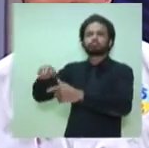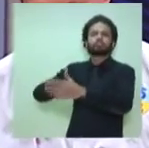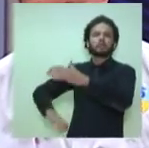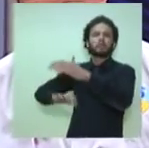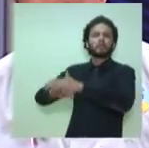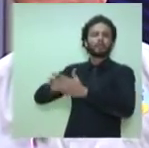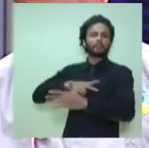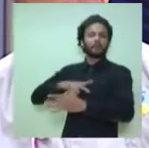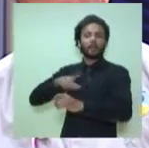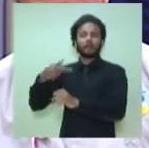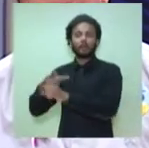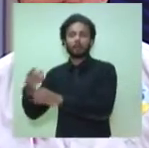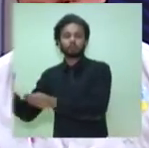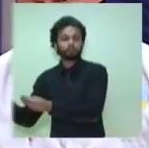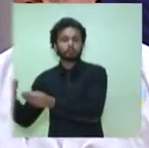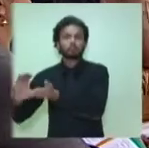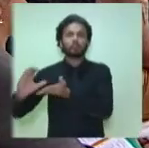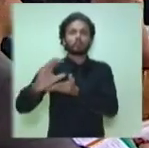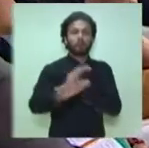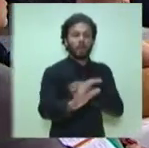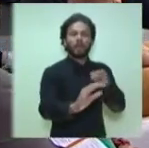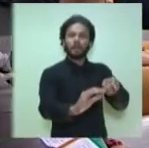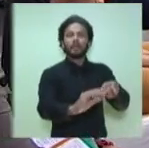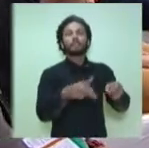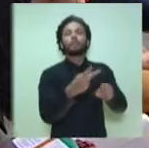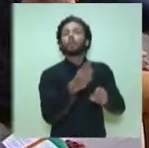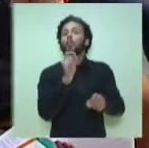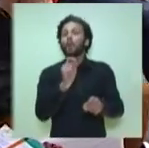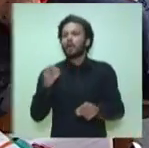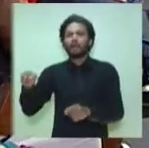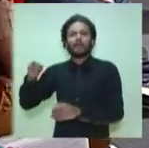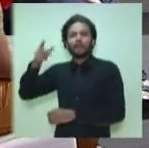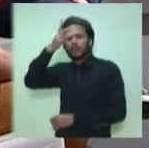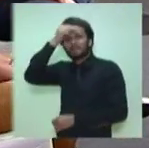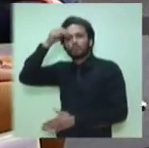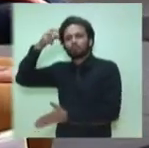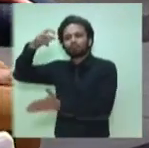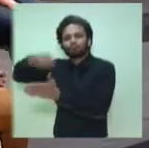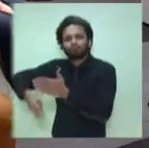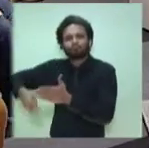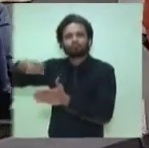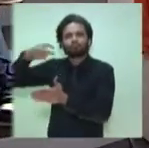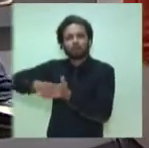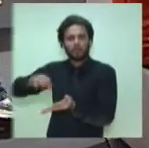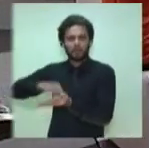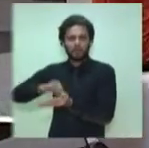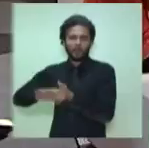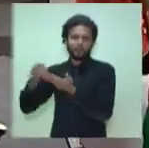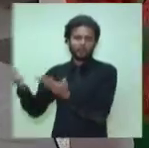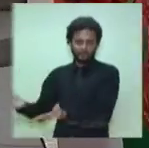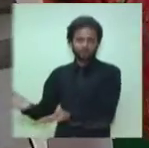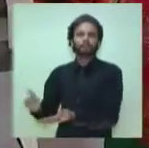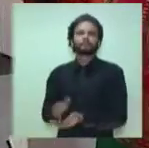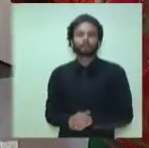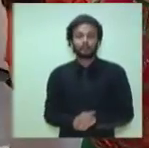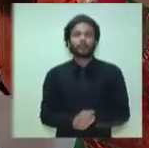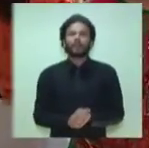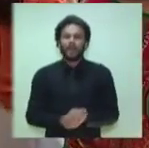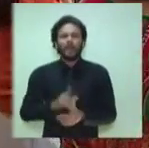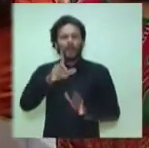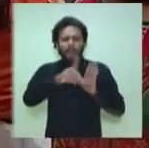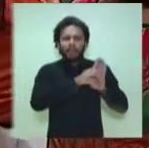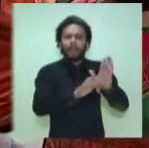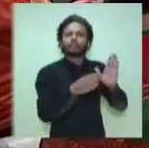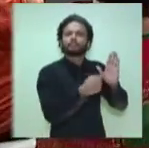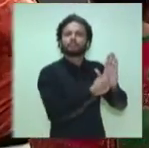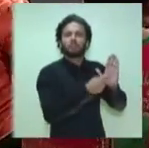serão descontados do que a empresa dever de ISS, de IPTU, dos impostos municipais. Isso é uma lei de incentivo à cultura, é o modelo